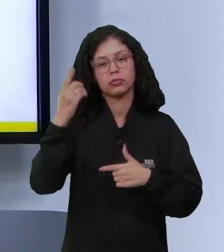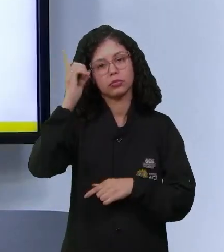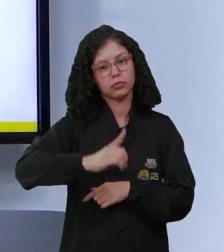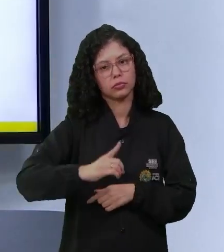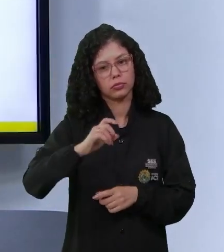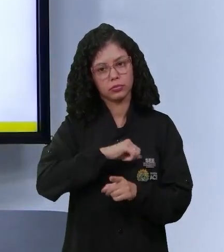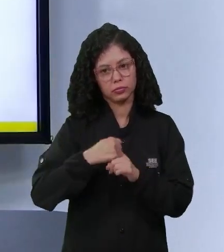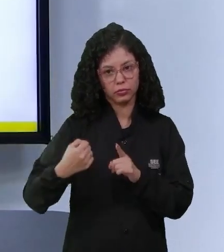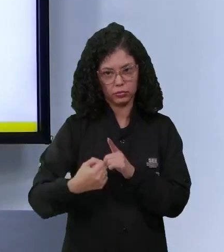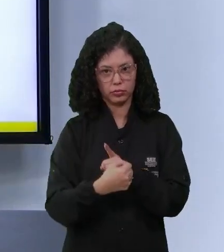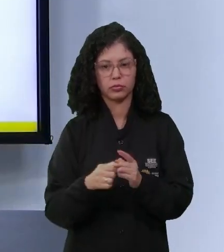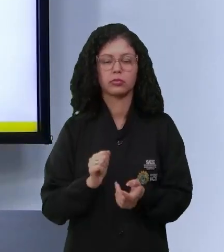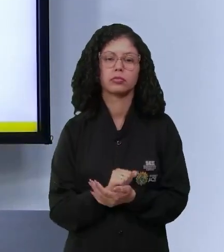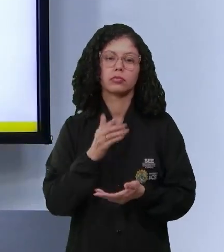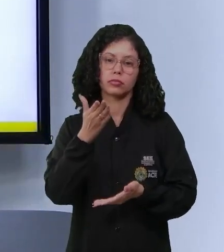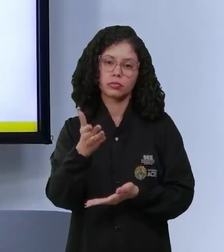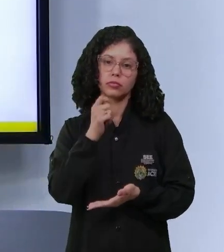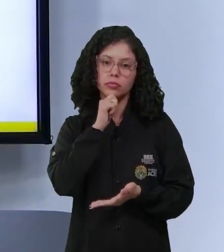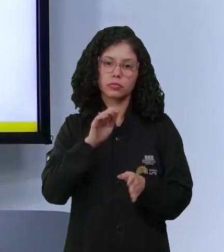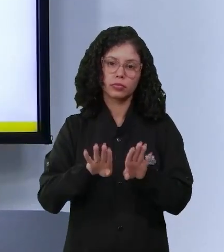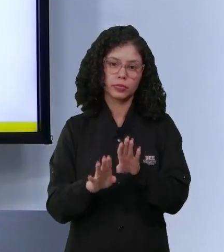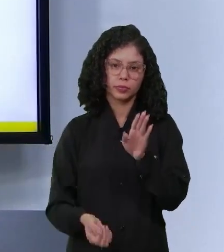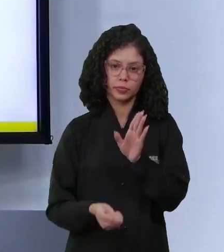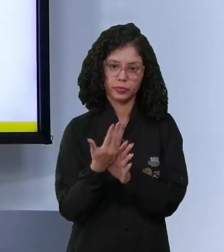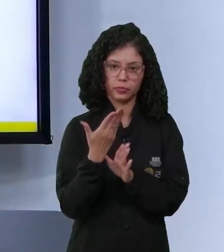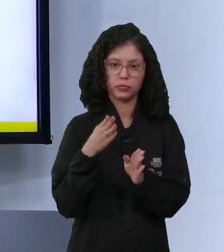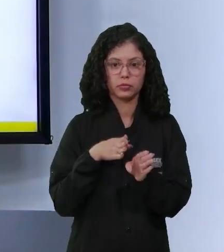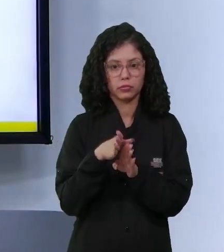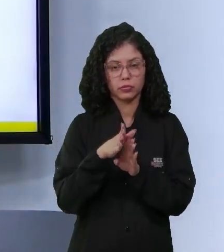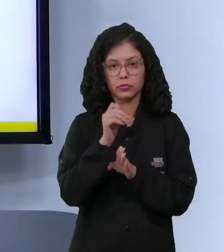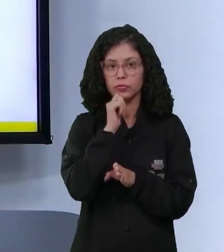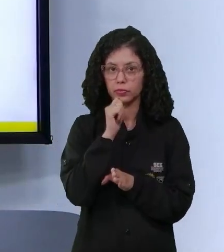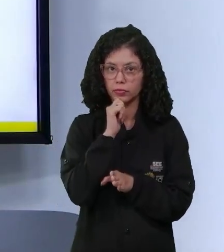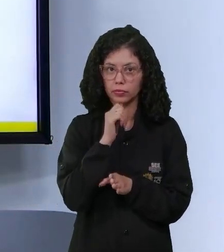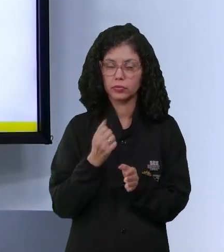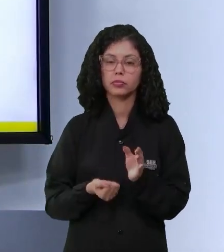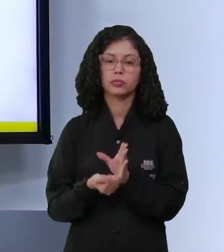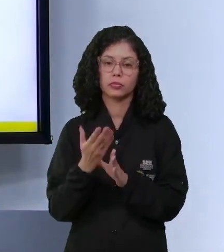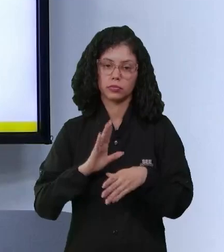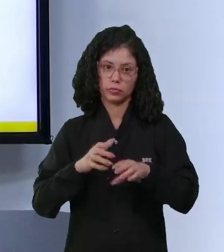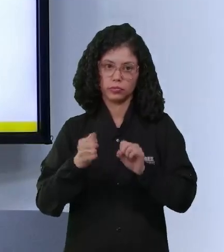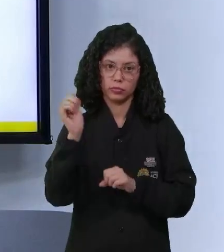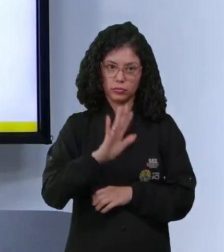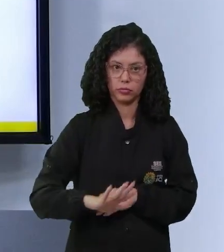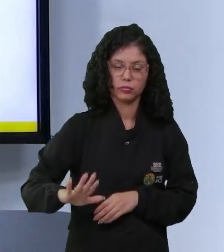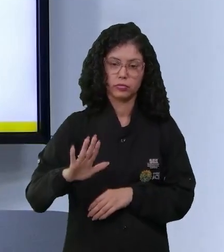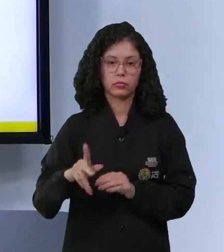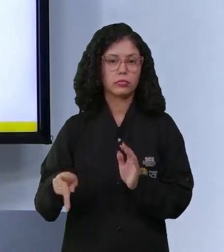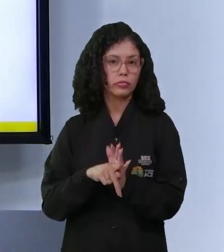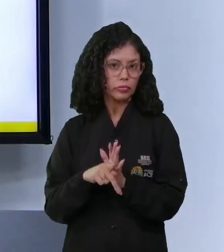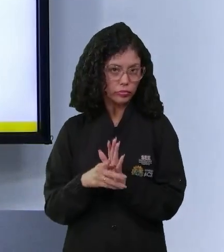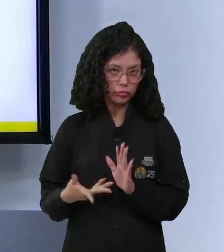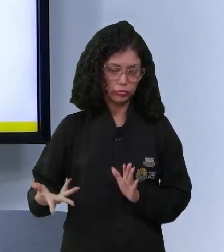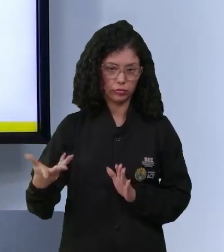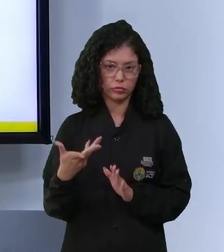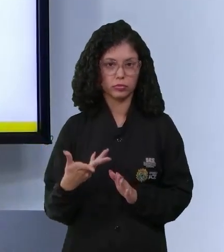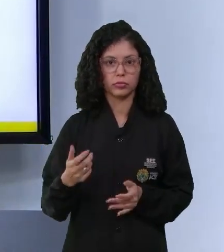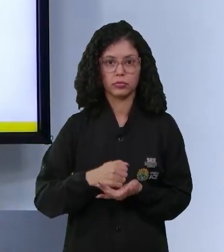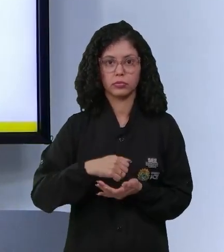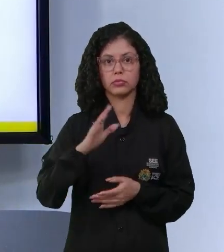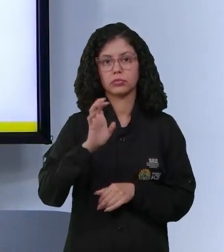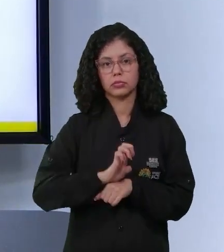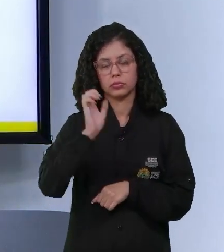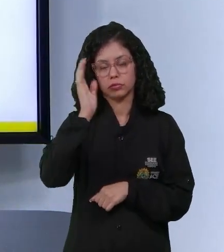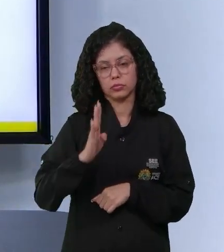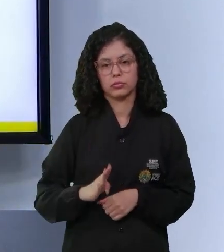direitos sociais. Foi dessa forma que se consolidou a formação territorial e do Estado